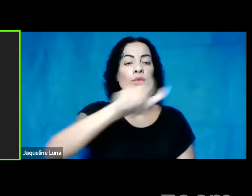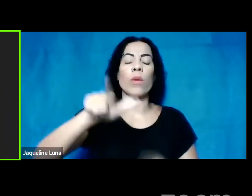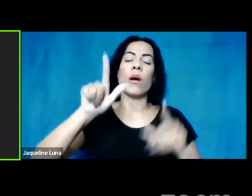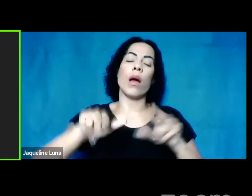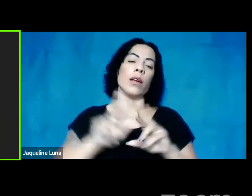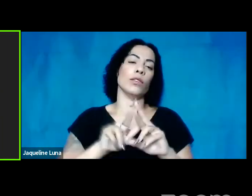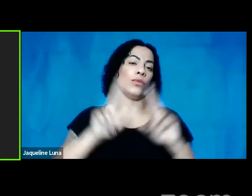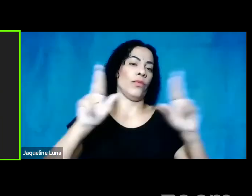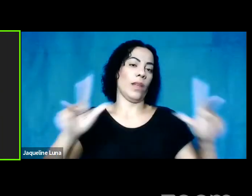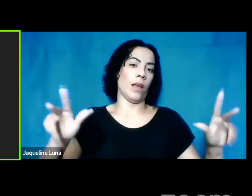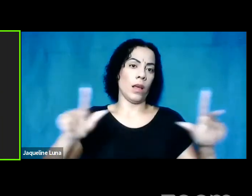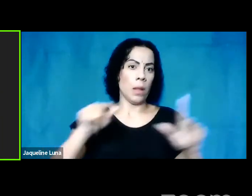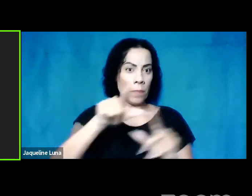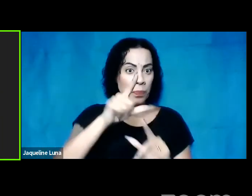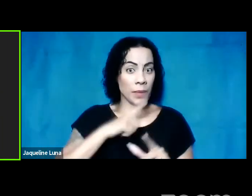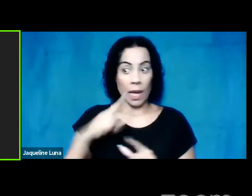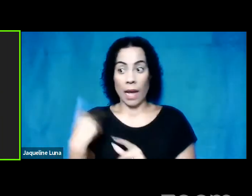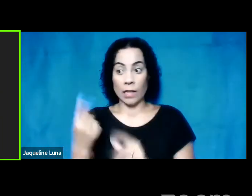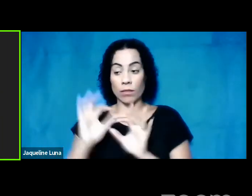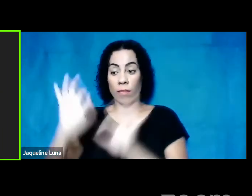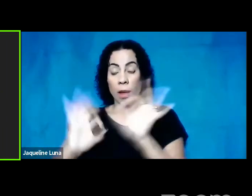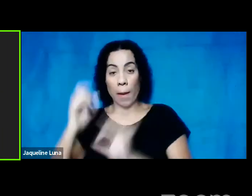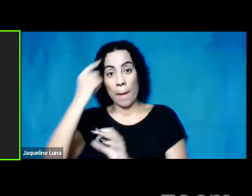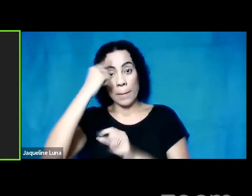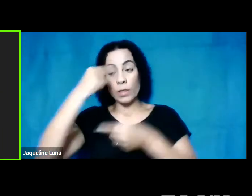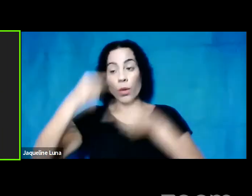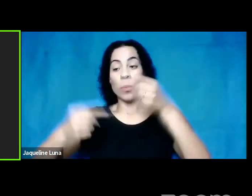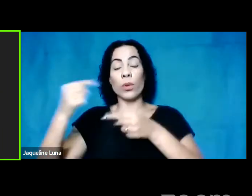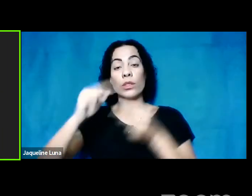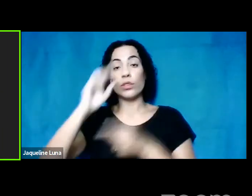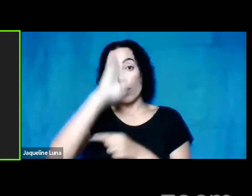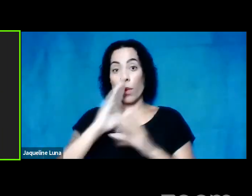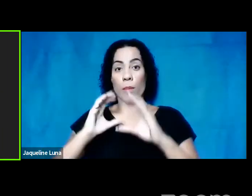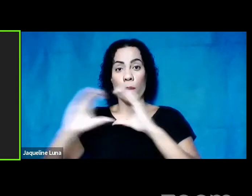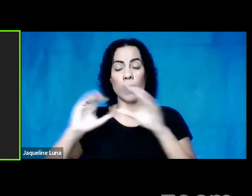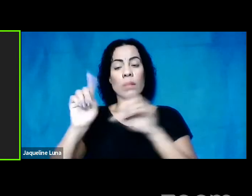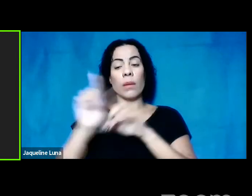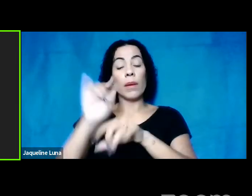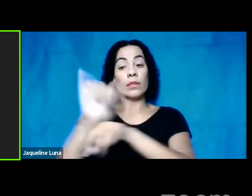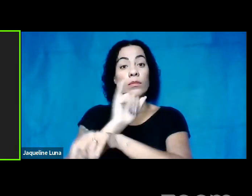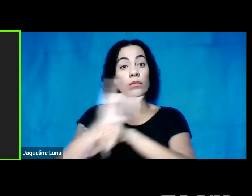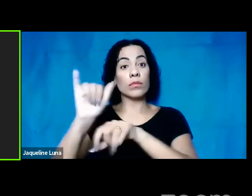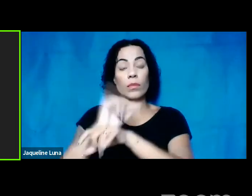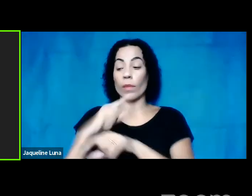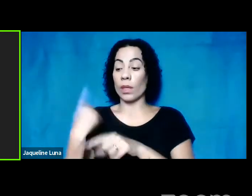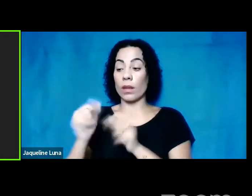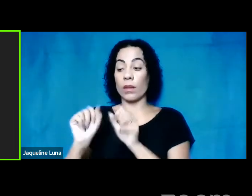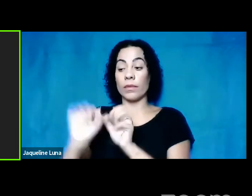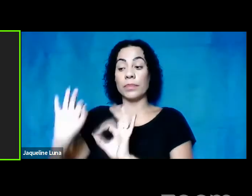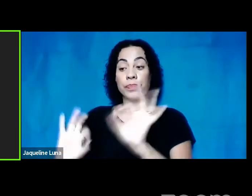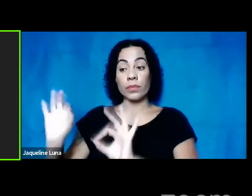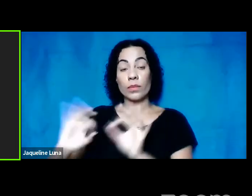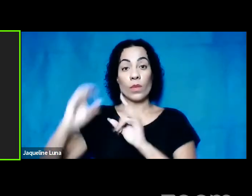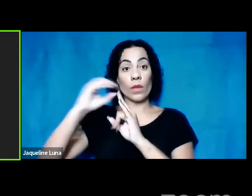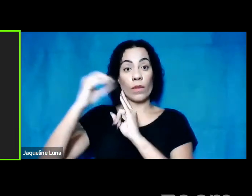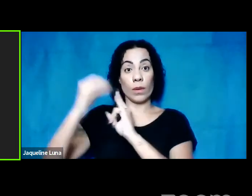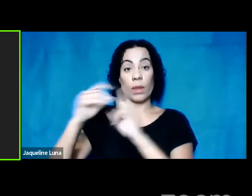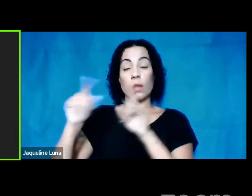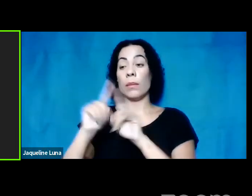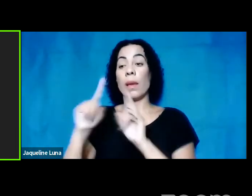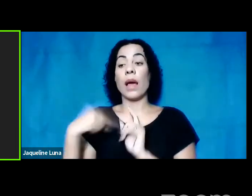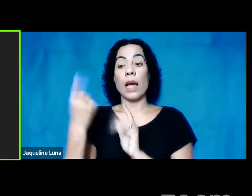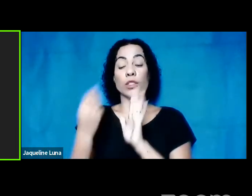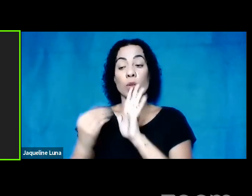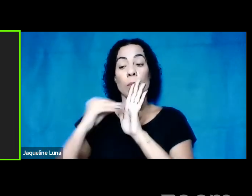nas políticas públicas de comunicação e nas estratégias que desenvolvemos aqui na Fiocruz, como definimos também nas nossas